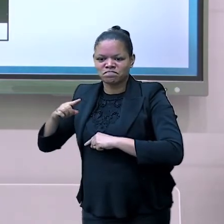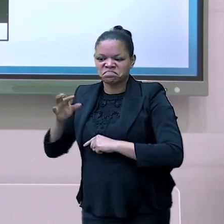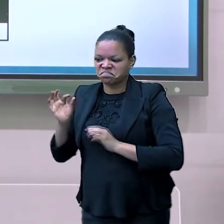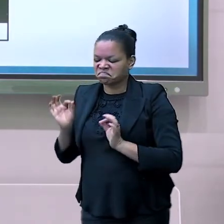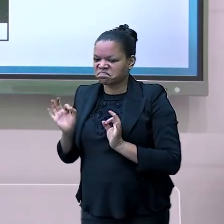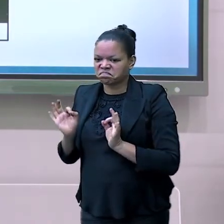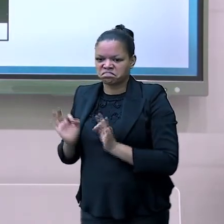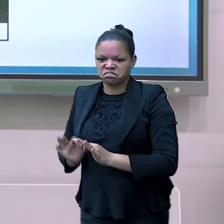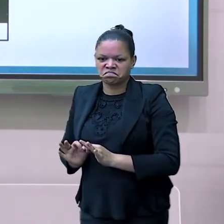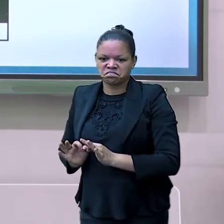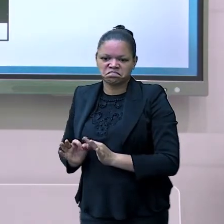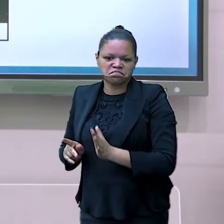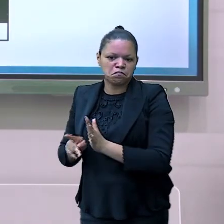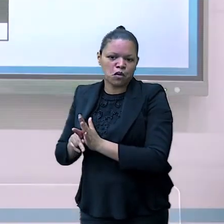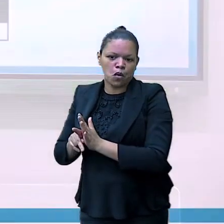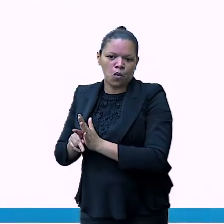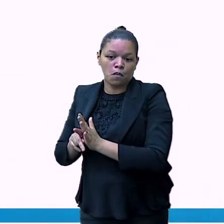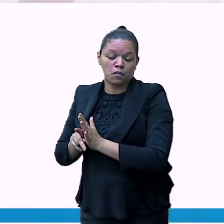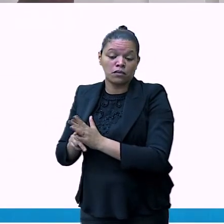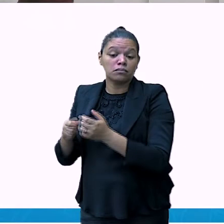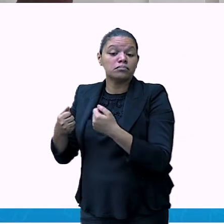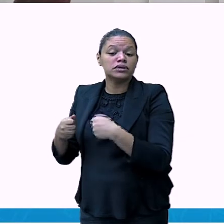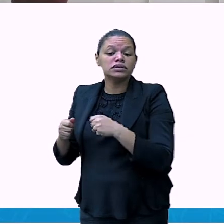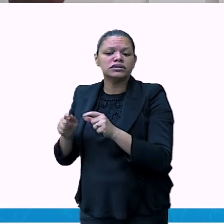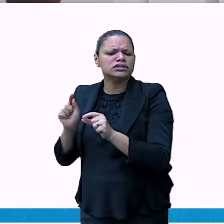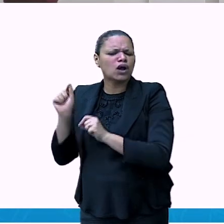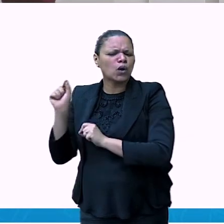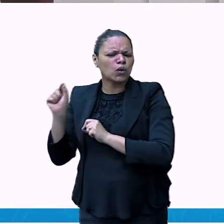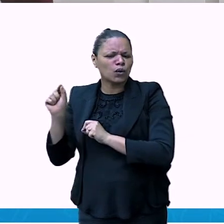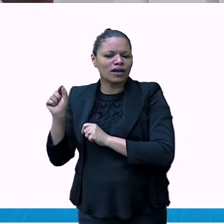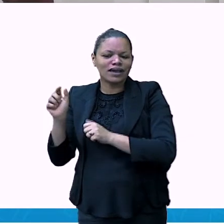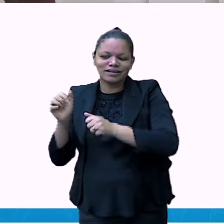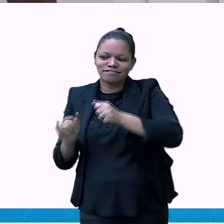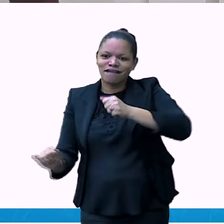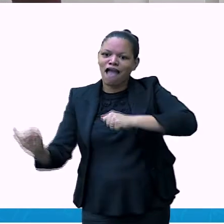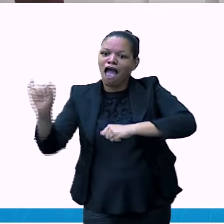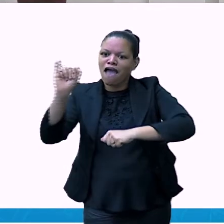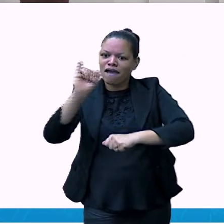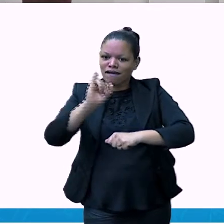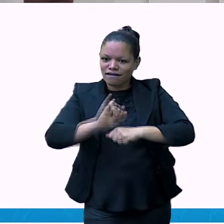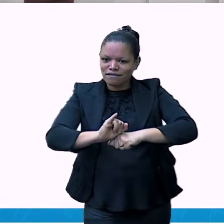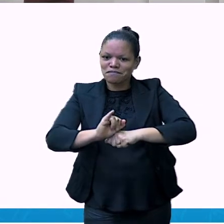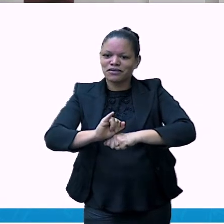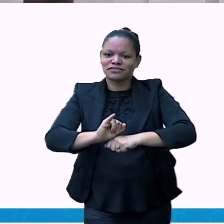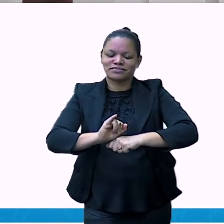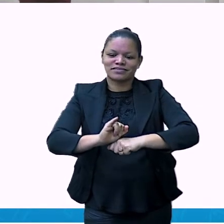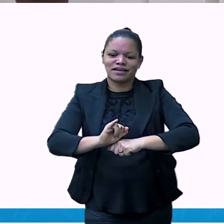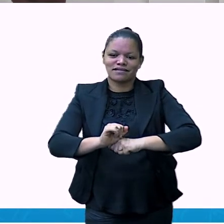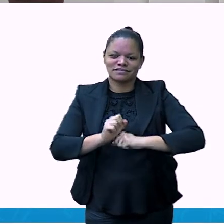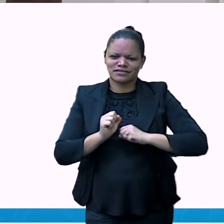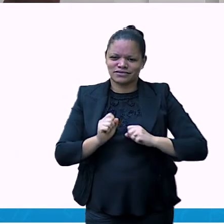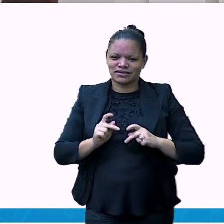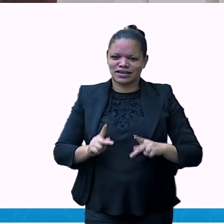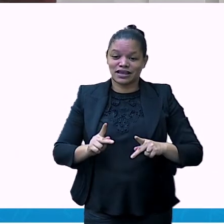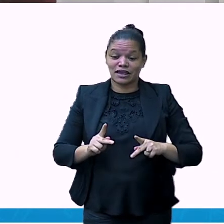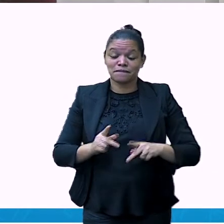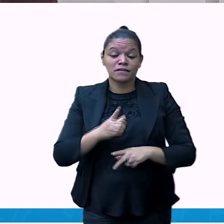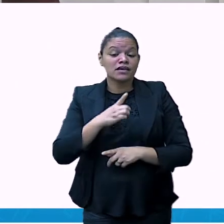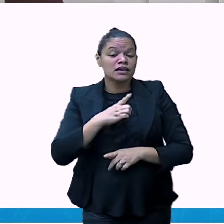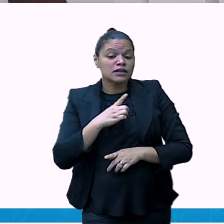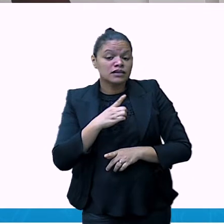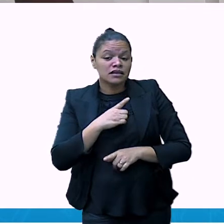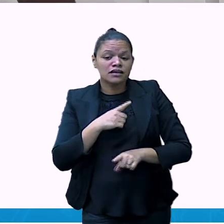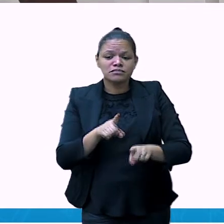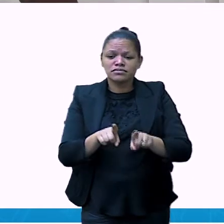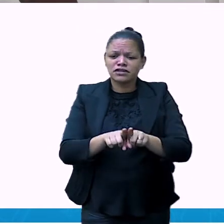desses produtos que nós importamos de muitos outros países. Telefone celular, smartphone, né? Em vários, nós temos aí no